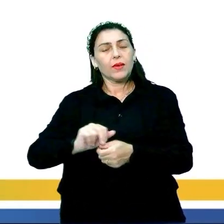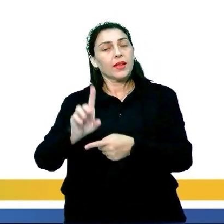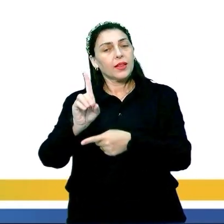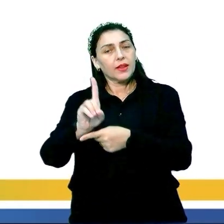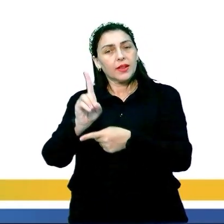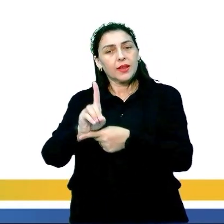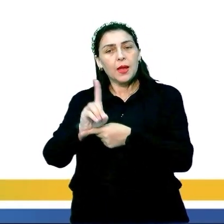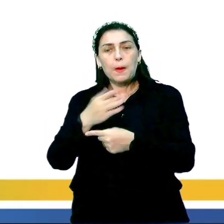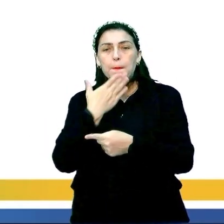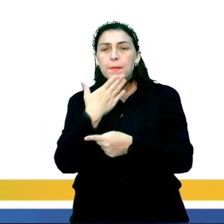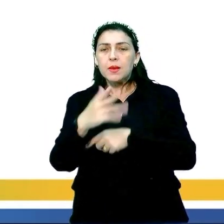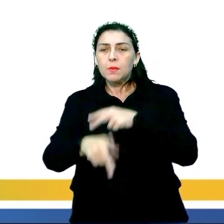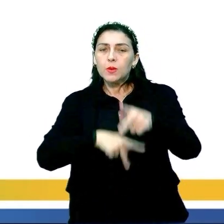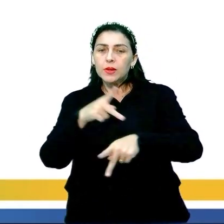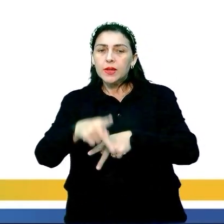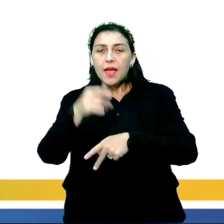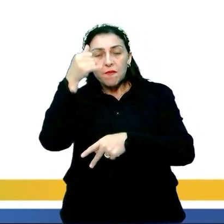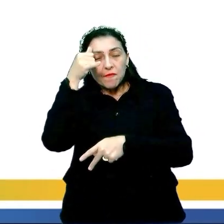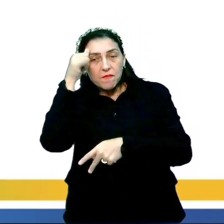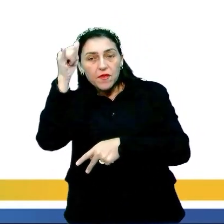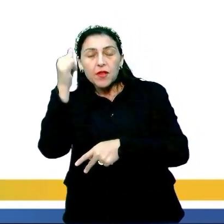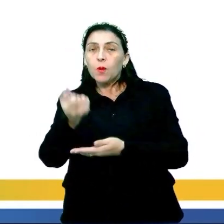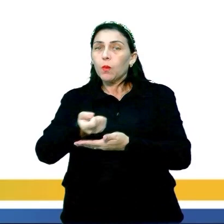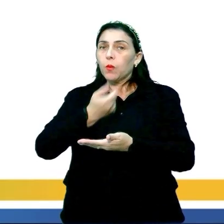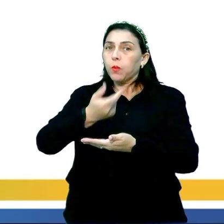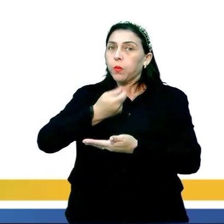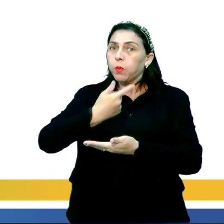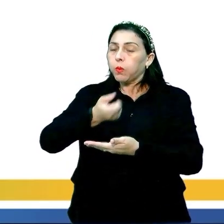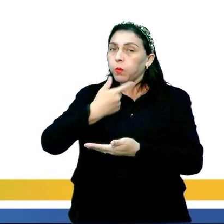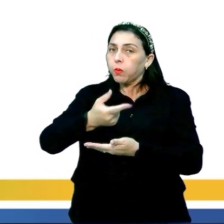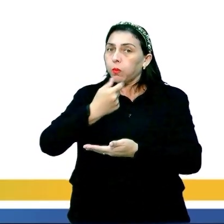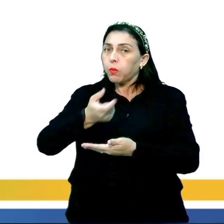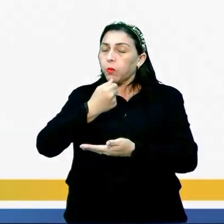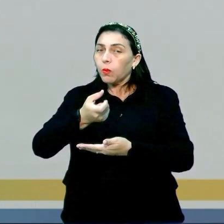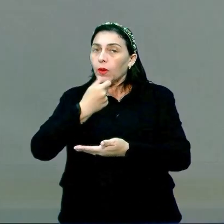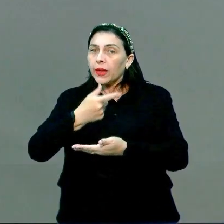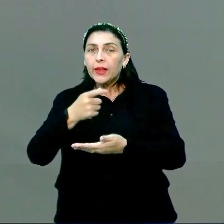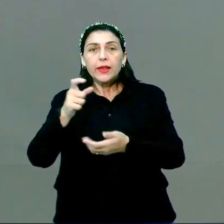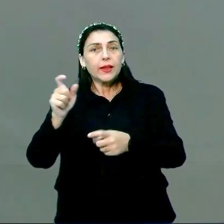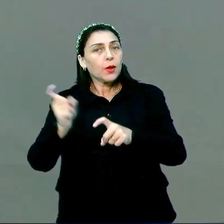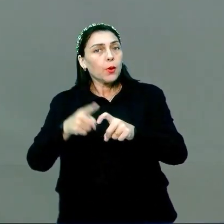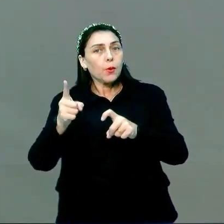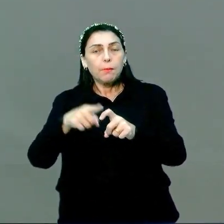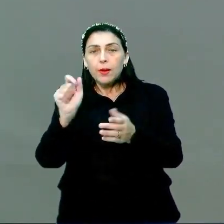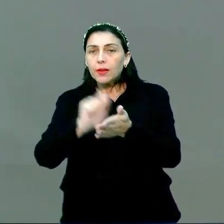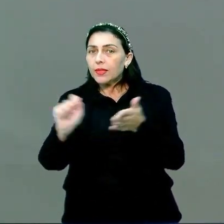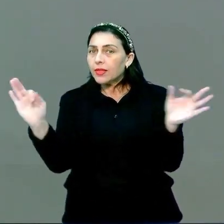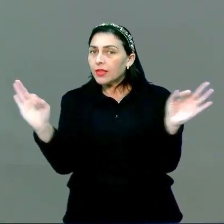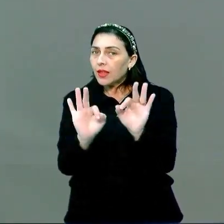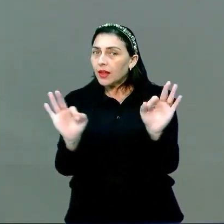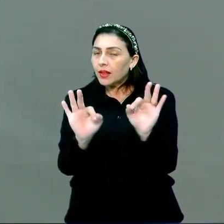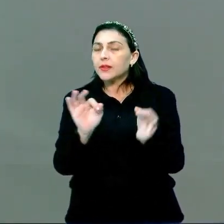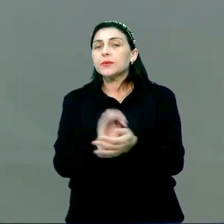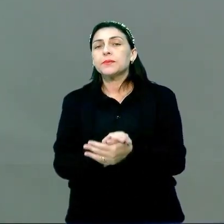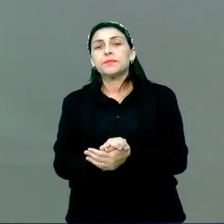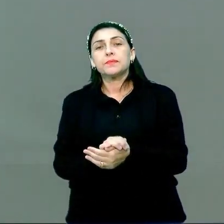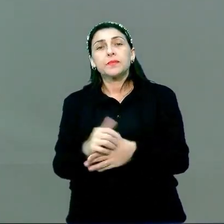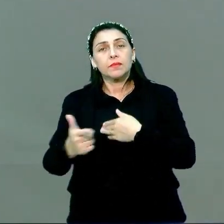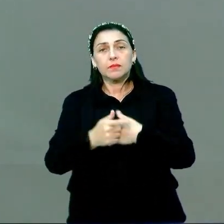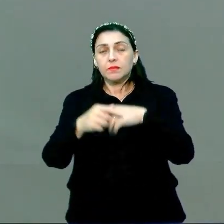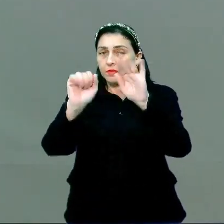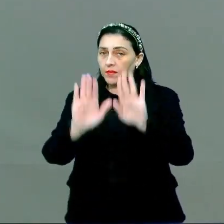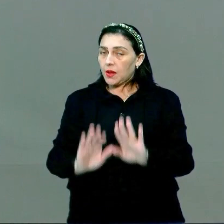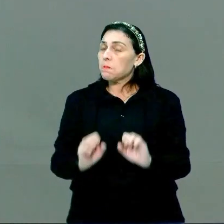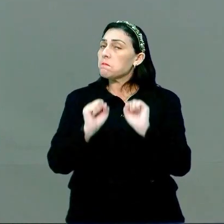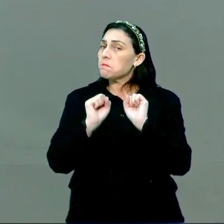Letra D, solicitar à população que evite medicação excessiva. Tá. O cartaz pode até